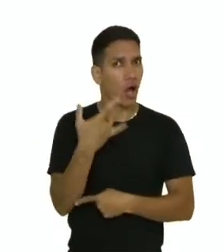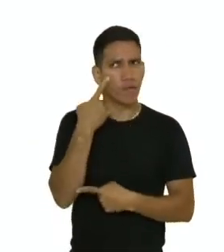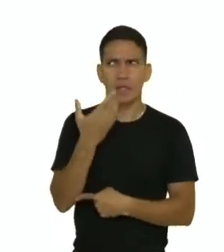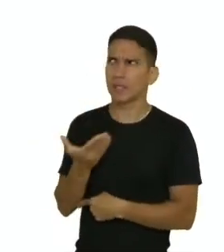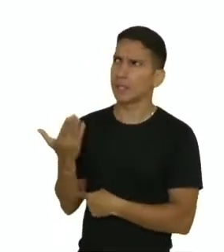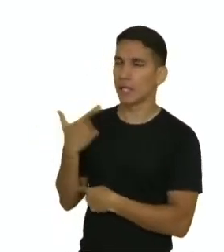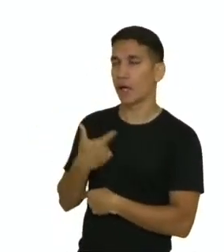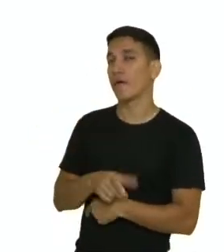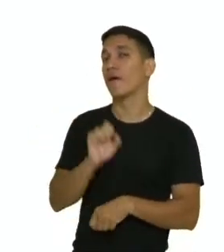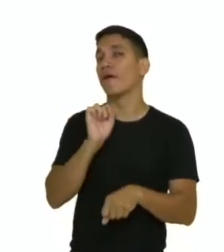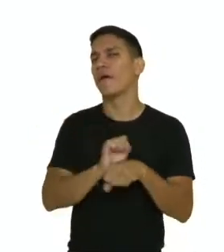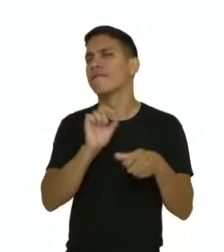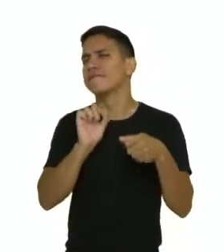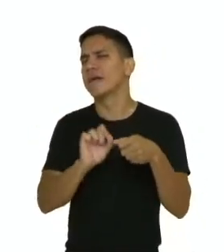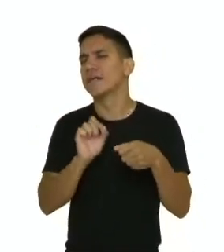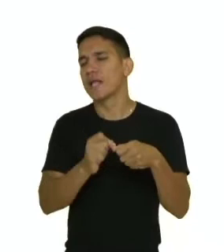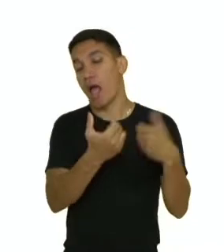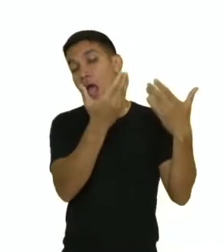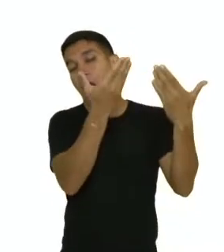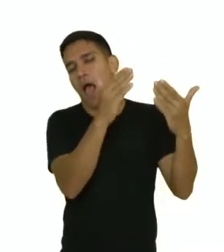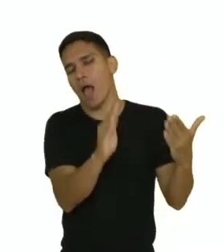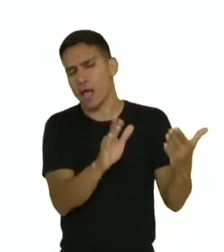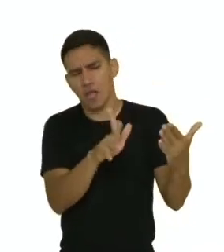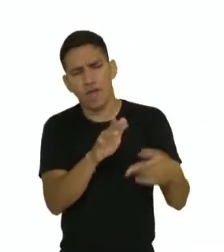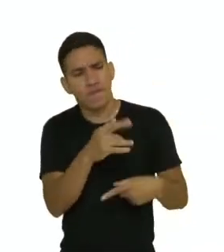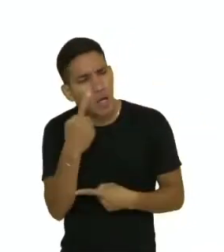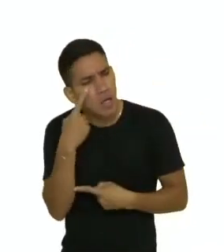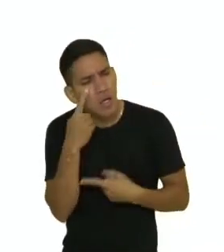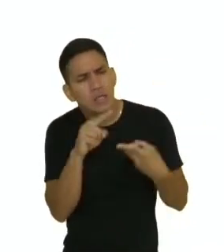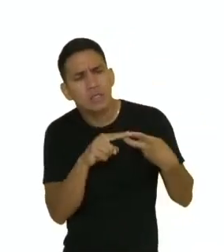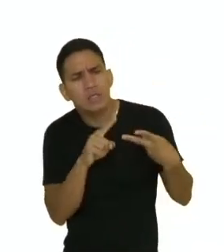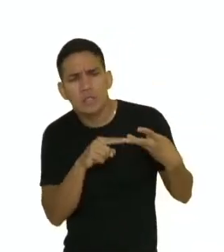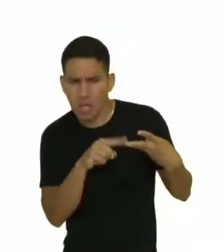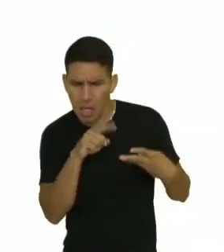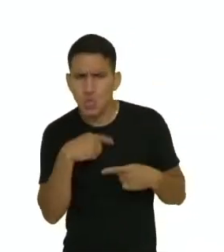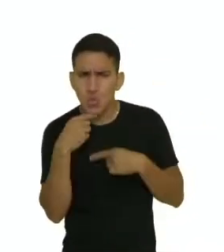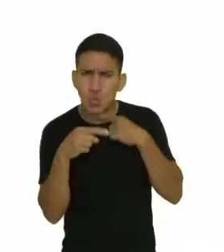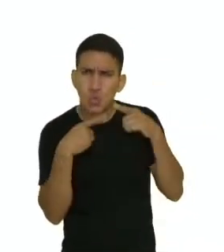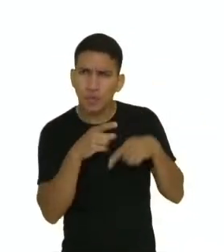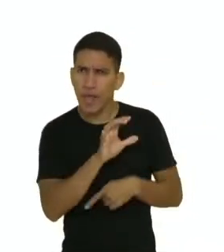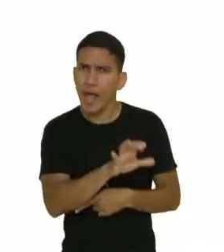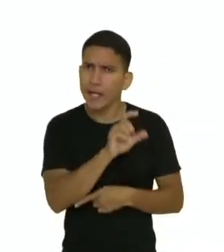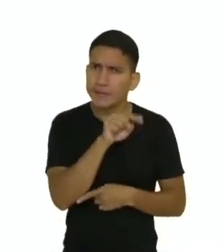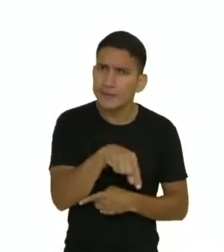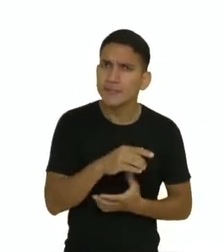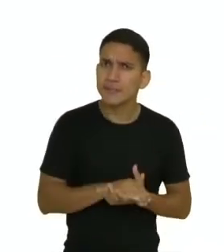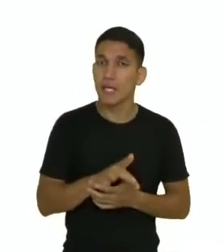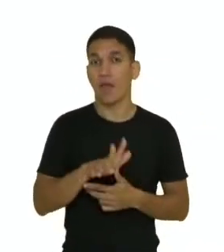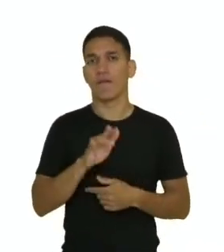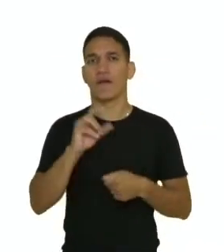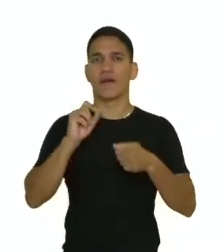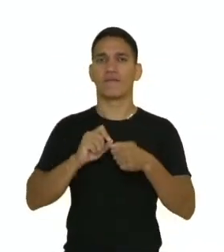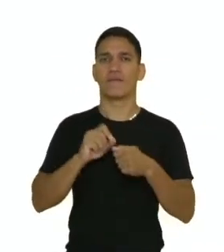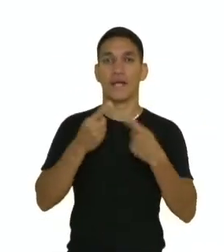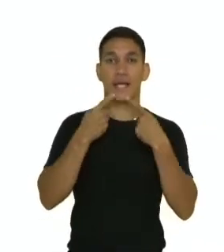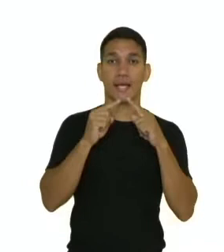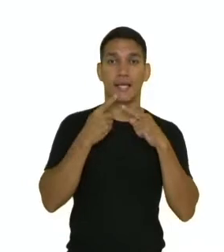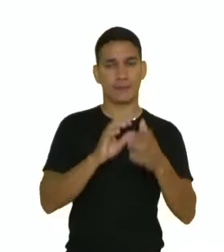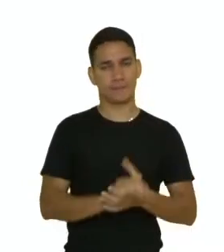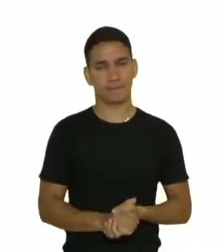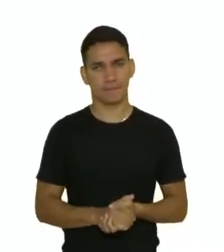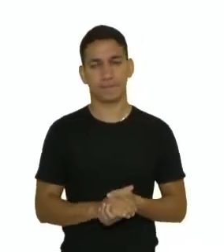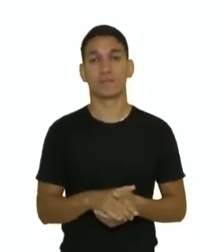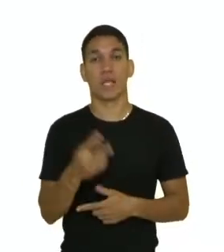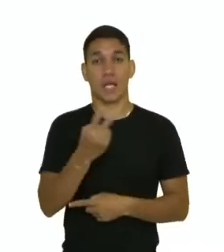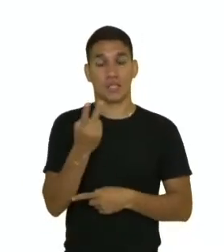vou fazer essa análise, vou duvidar, né? Mas será que é mesmo, né? Vou fazer essa crítica. A segunda fase